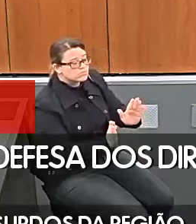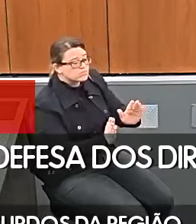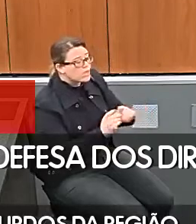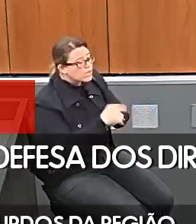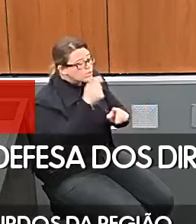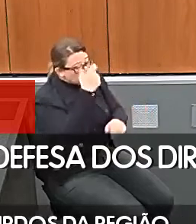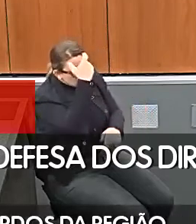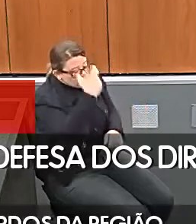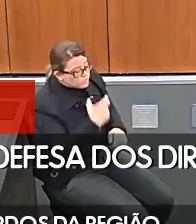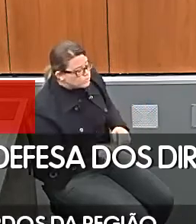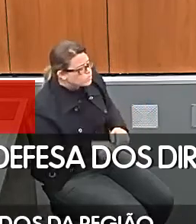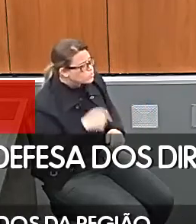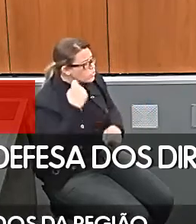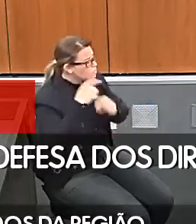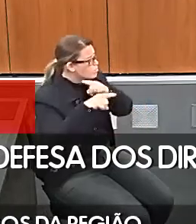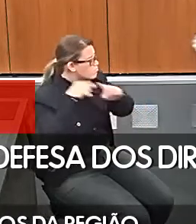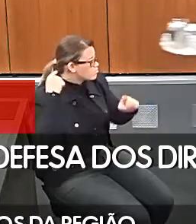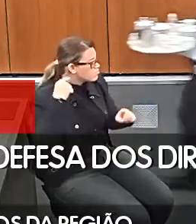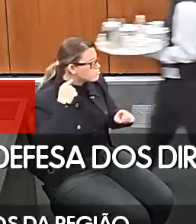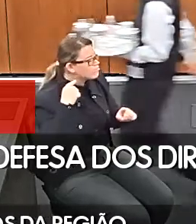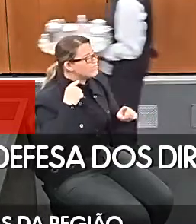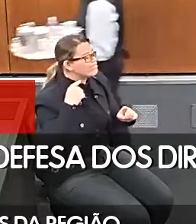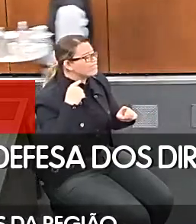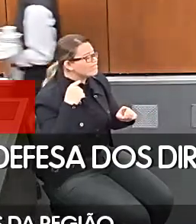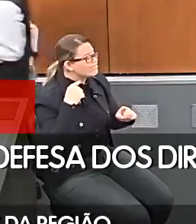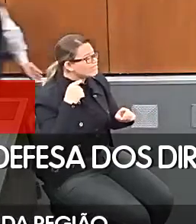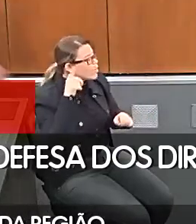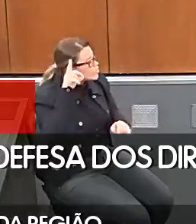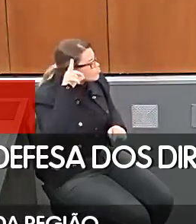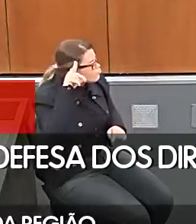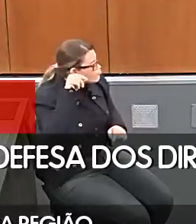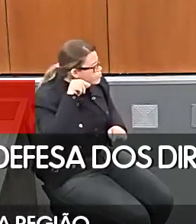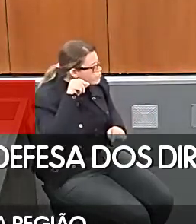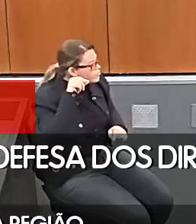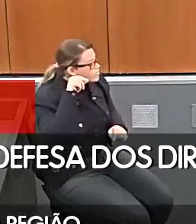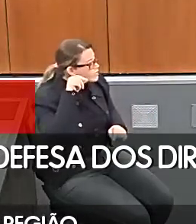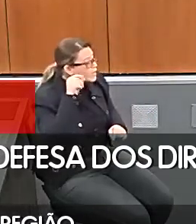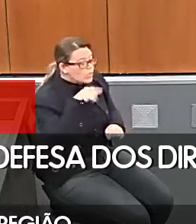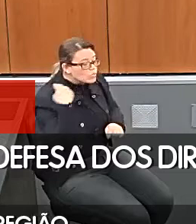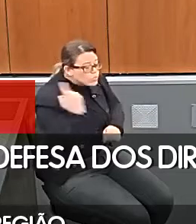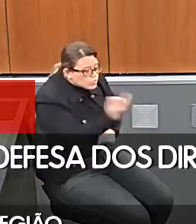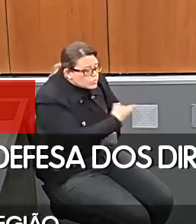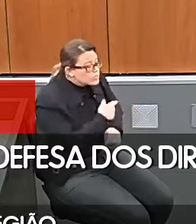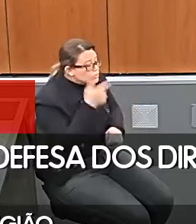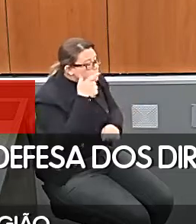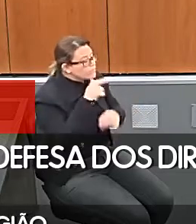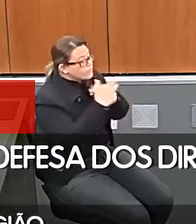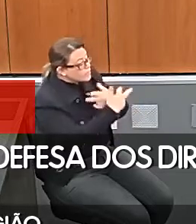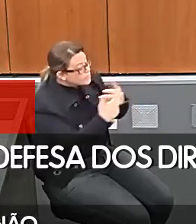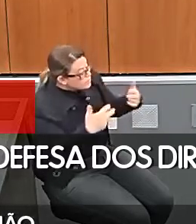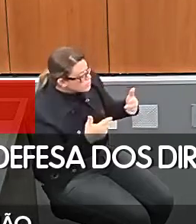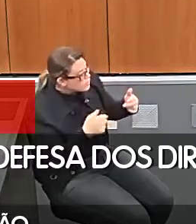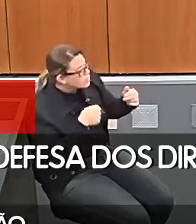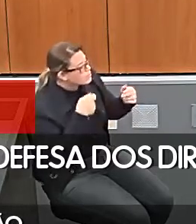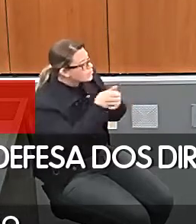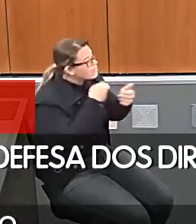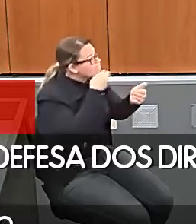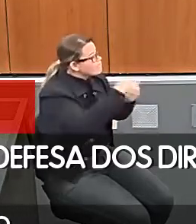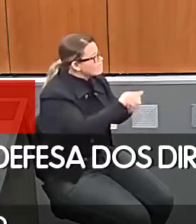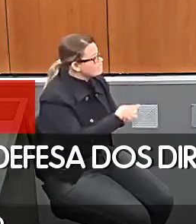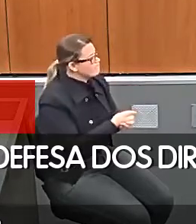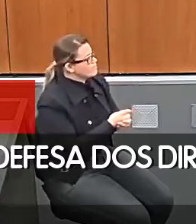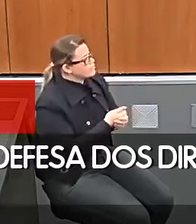audição, e nós estamos aqui, tentando fazer a diferença. Muito bem. A senhora